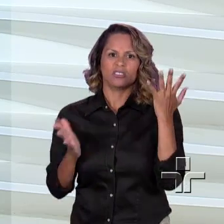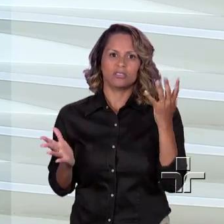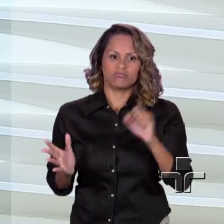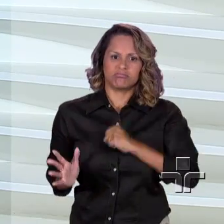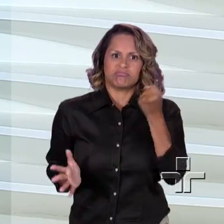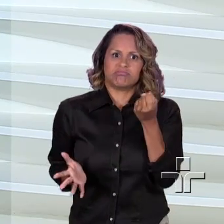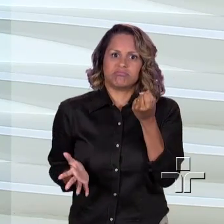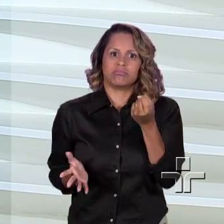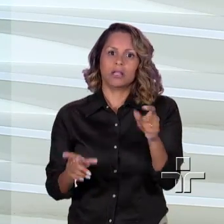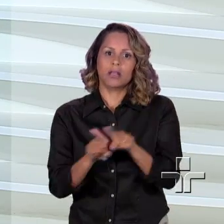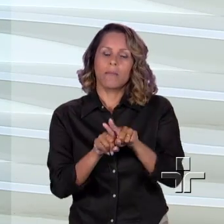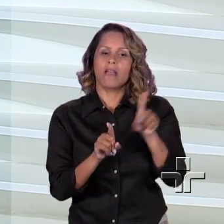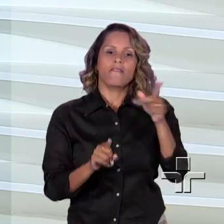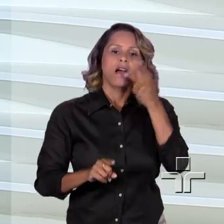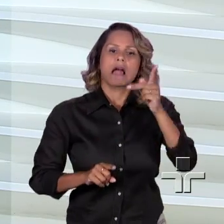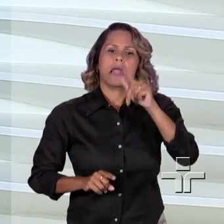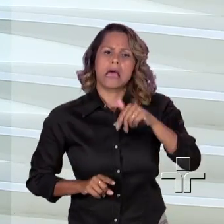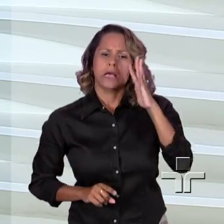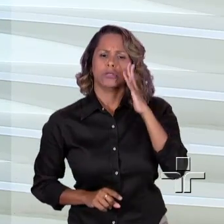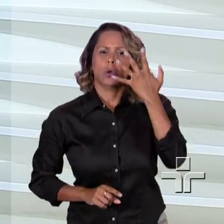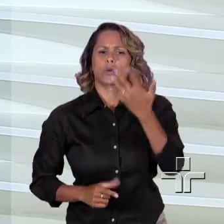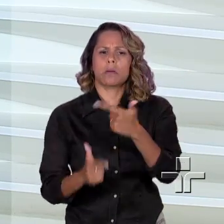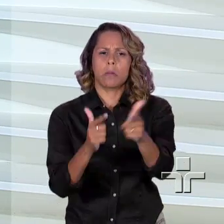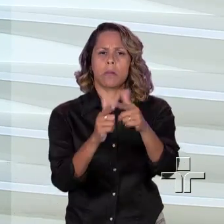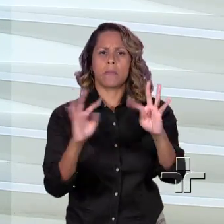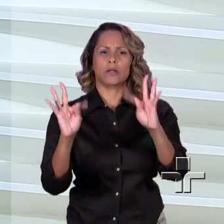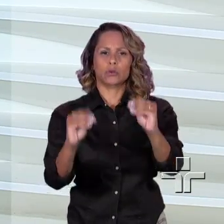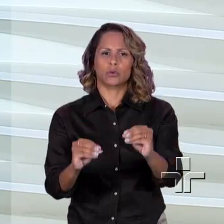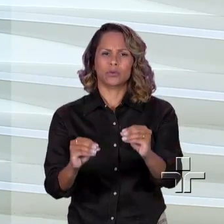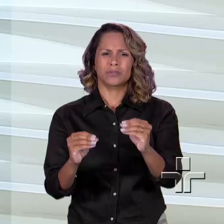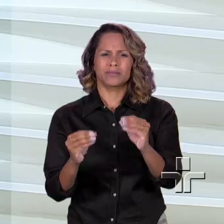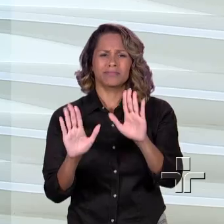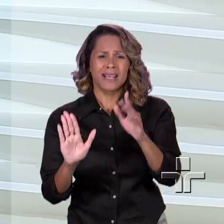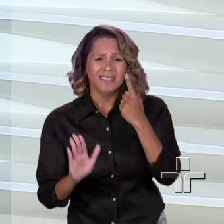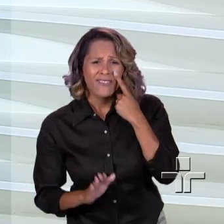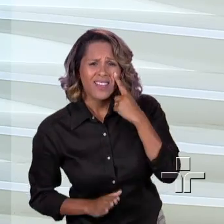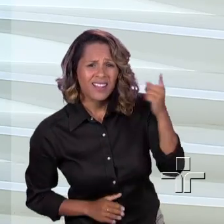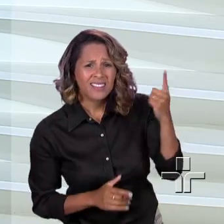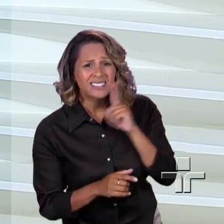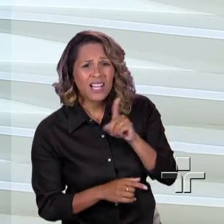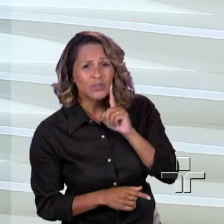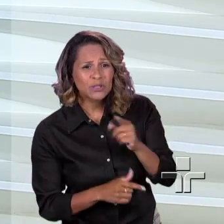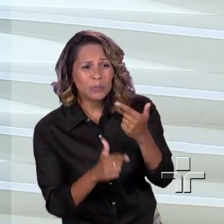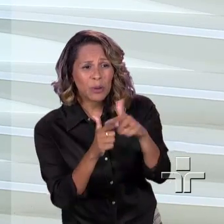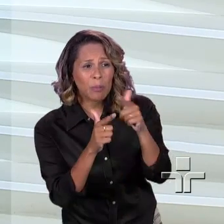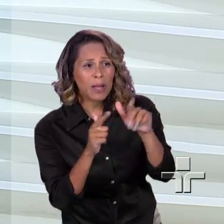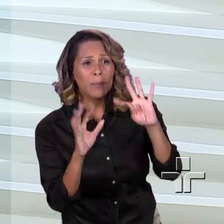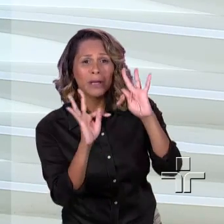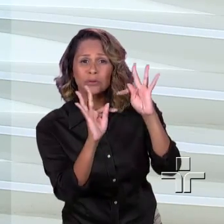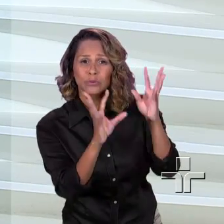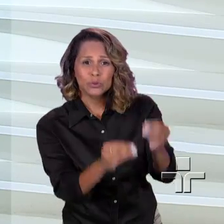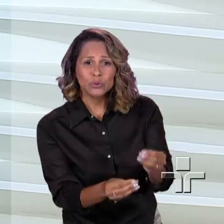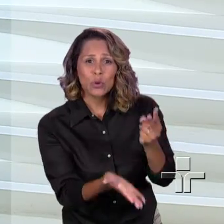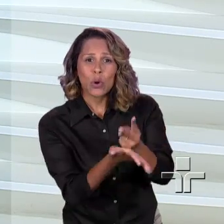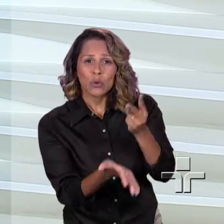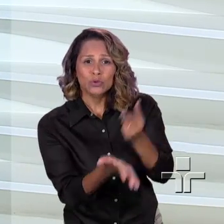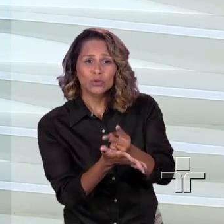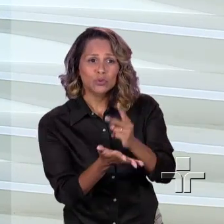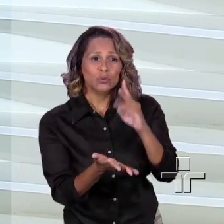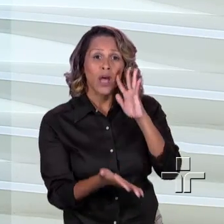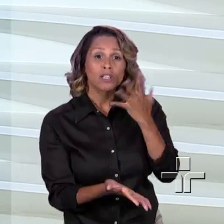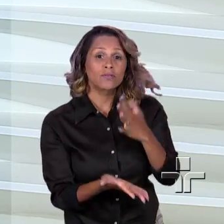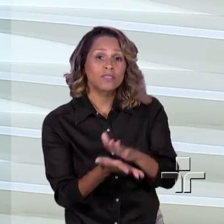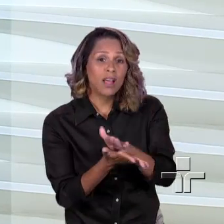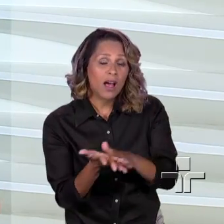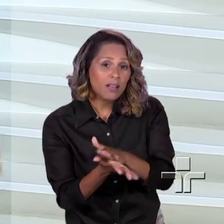desses problemas. Sabemos que não está solucionando nenhum problema nos Estados Unidos, mas ele tem uma base social e pessoas que ainda